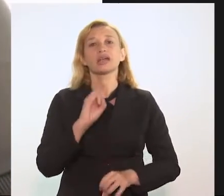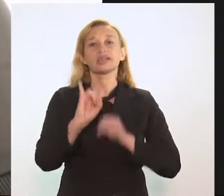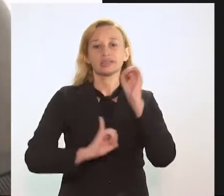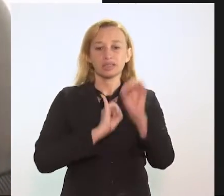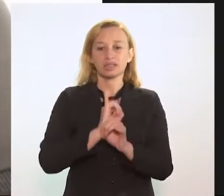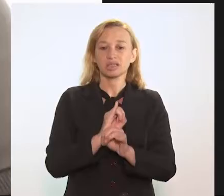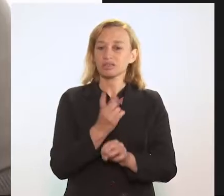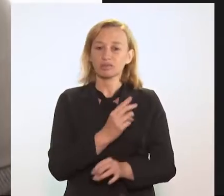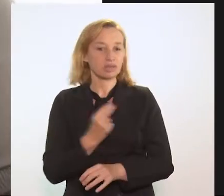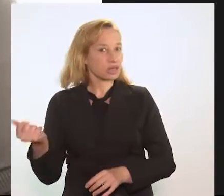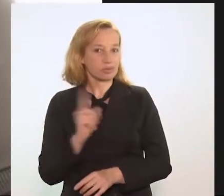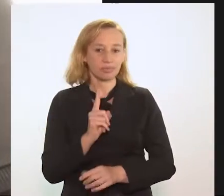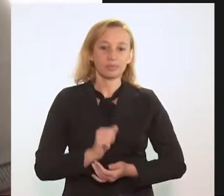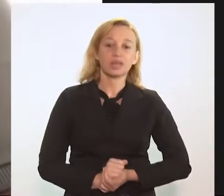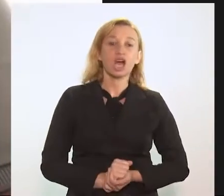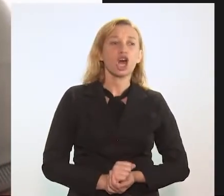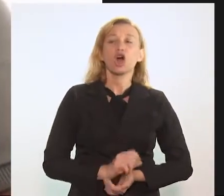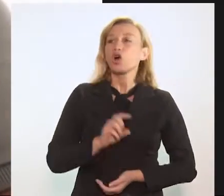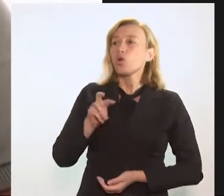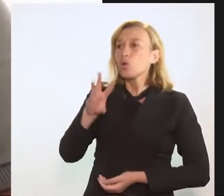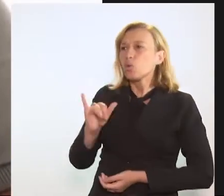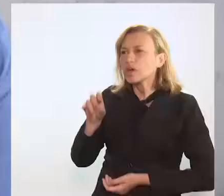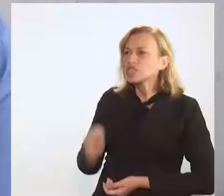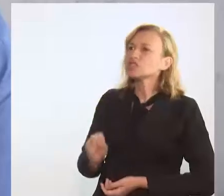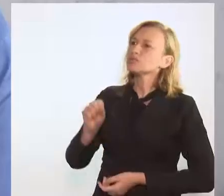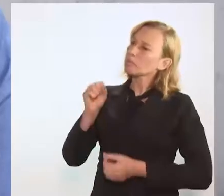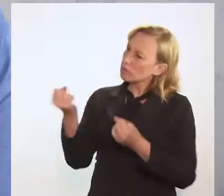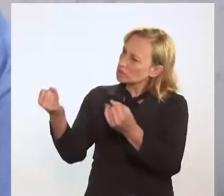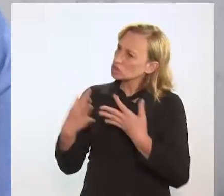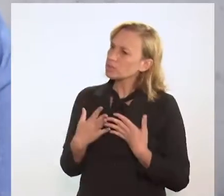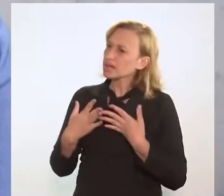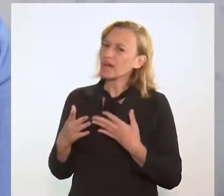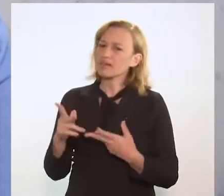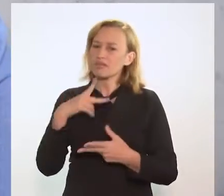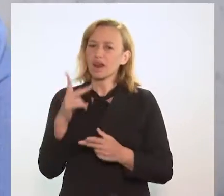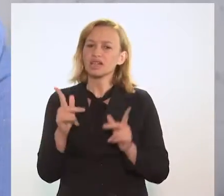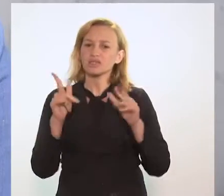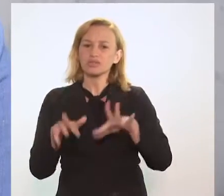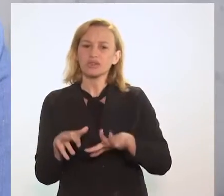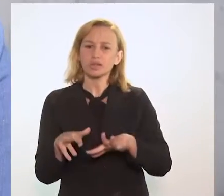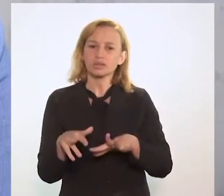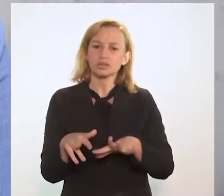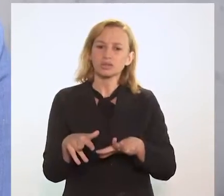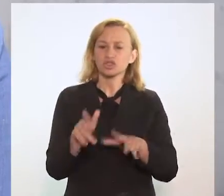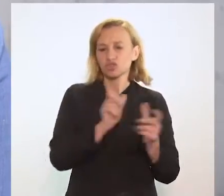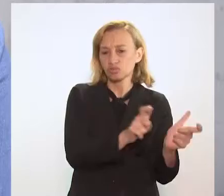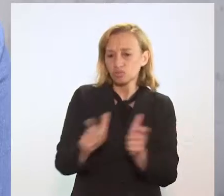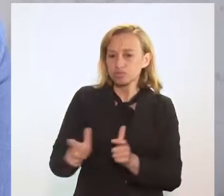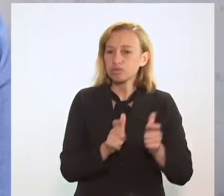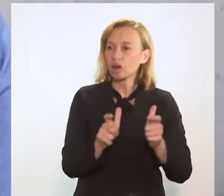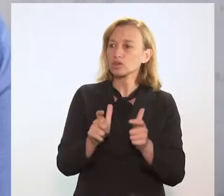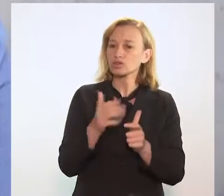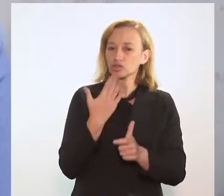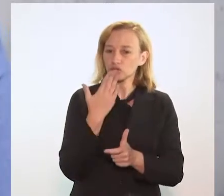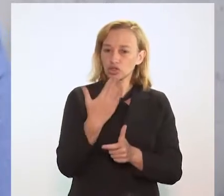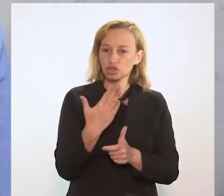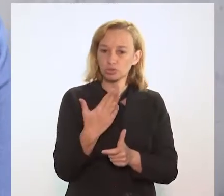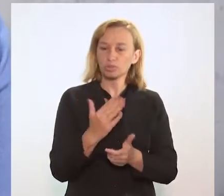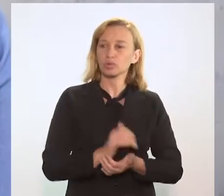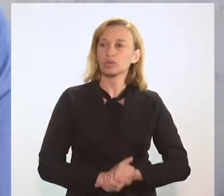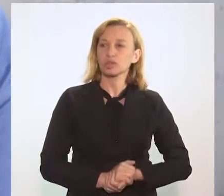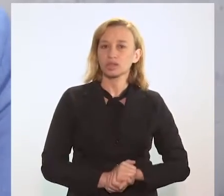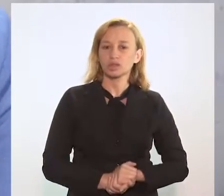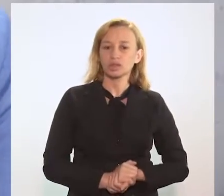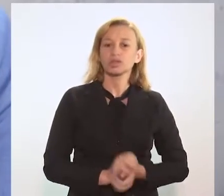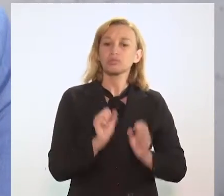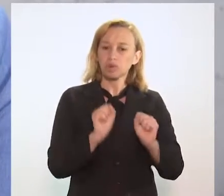mercado, e com certeza não vão sair mais. Luíde, você pode explicar para a gente, fazer essa diferenciação, né, dos vários tipos de e-commerce